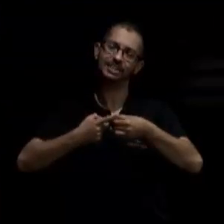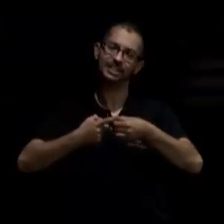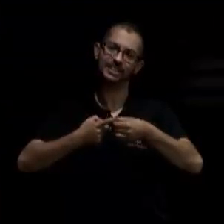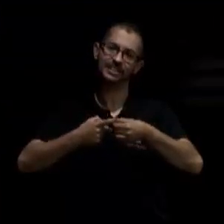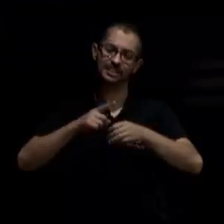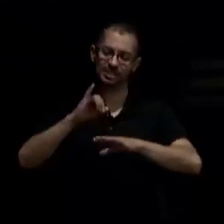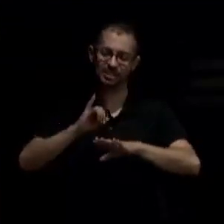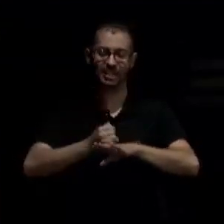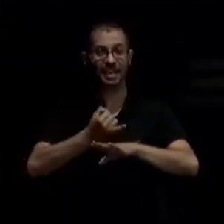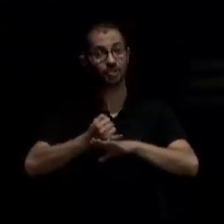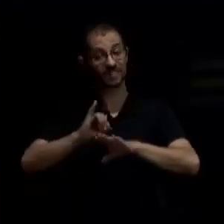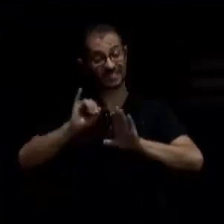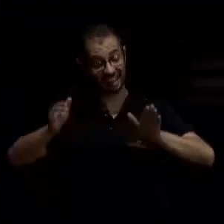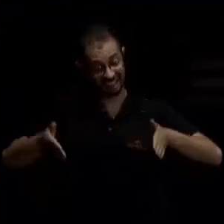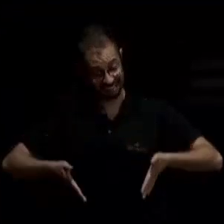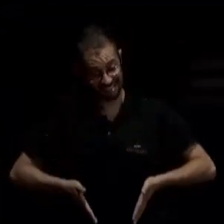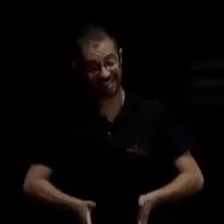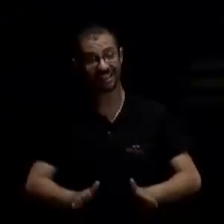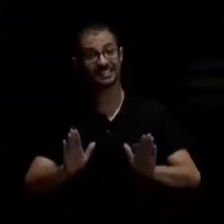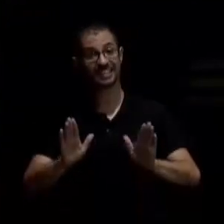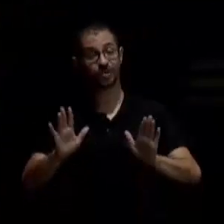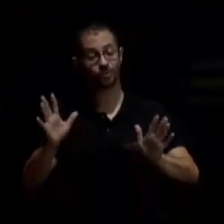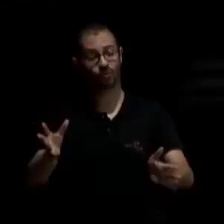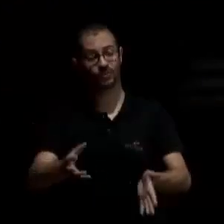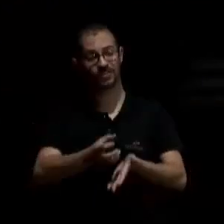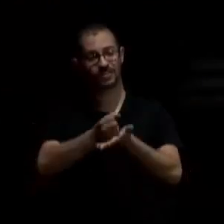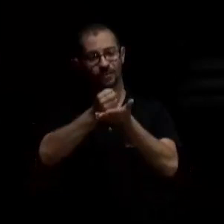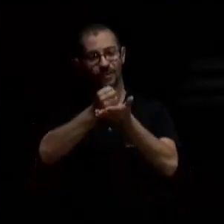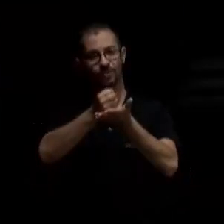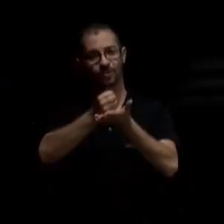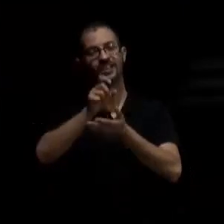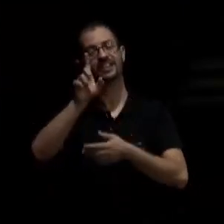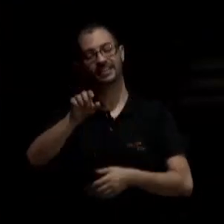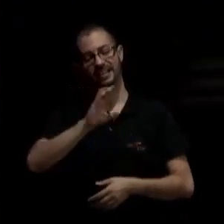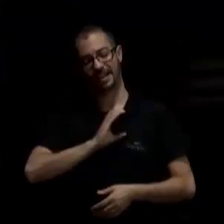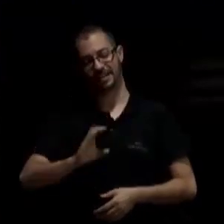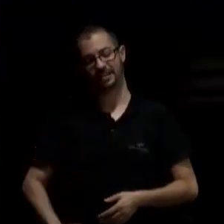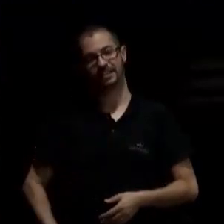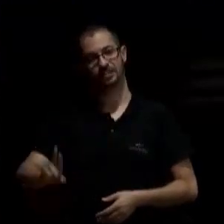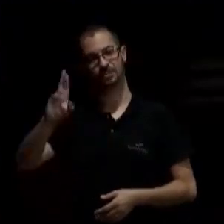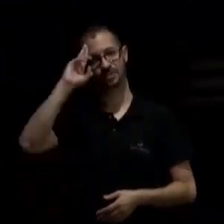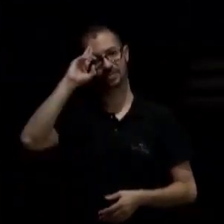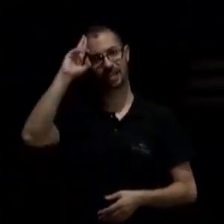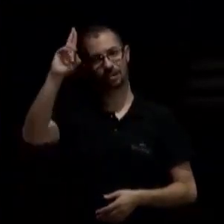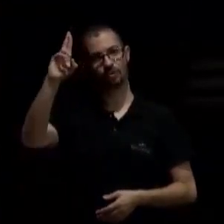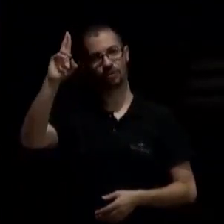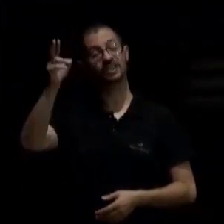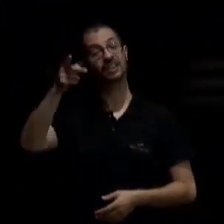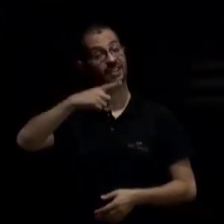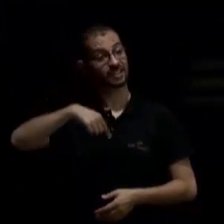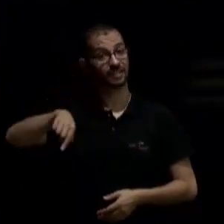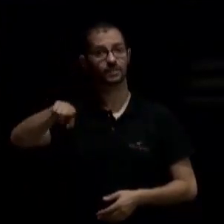de Davi, nasceu o Salvador, que é Cristo o Senhor. E vocês vão achar